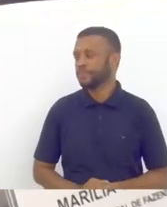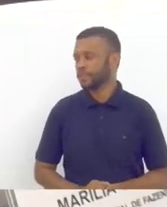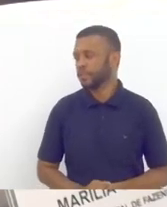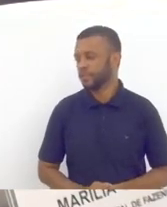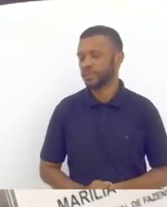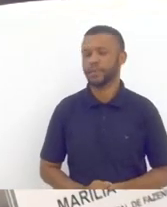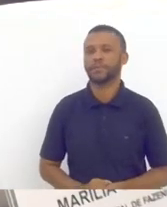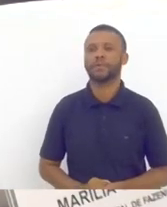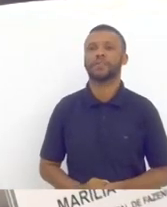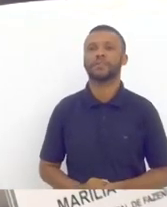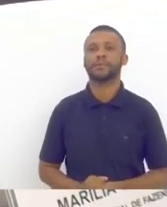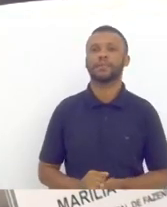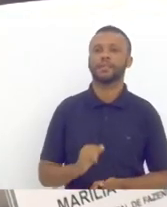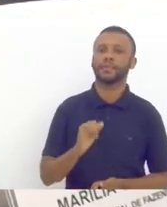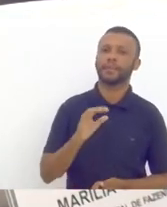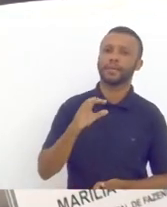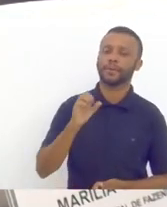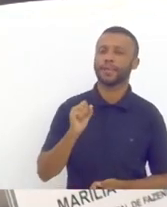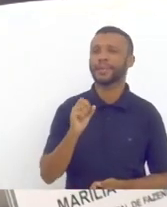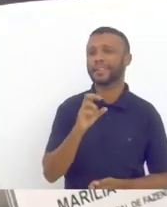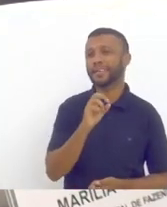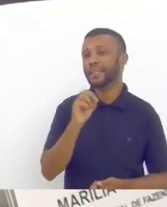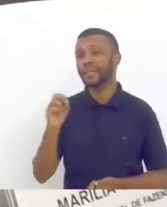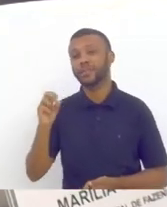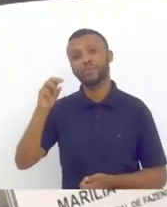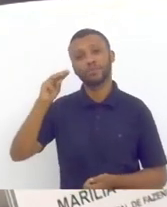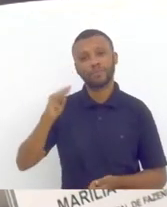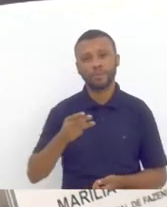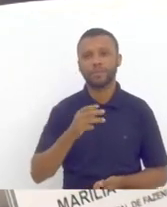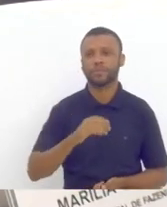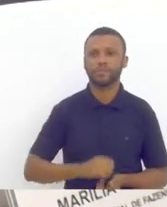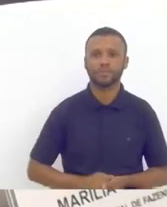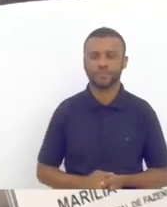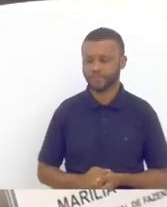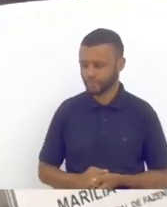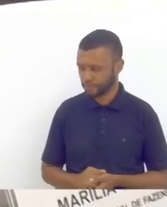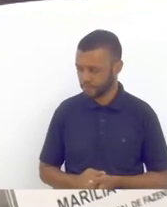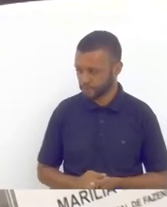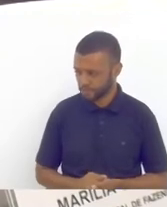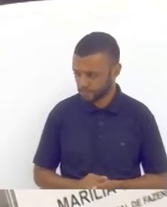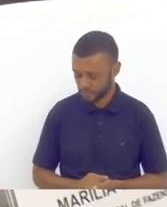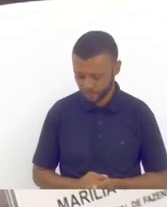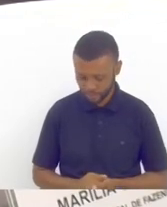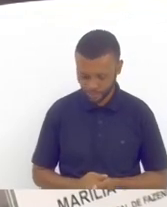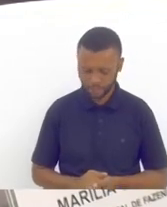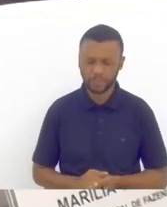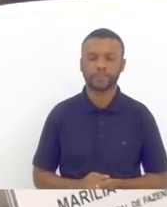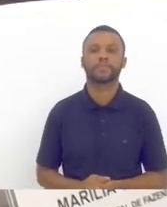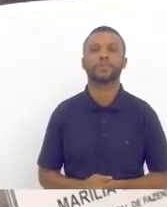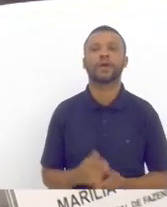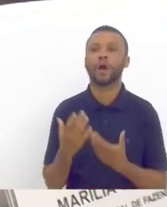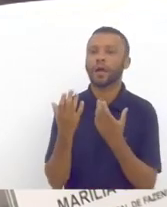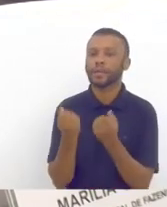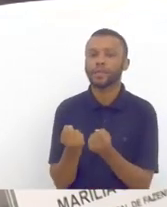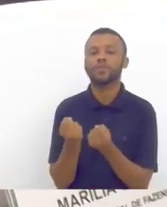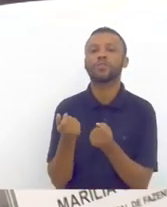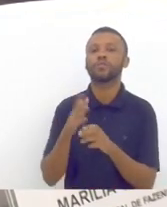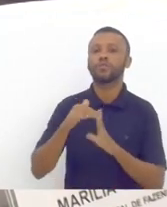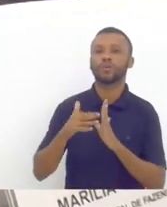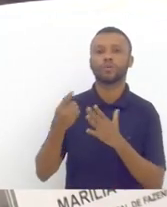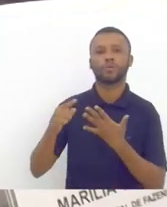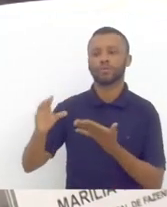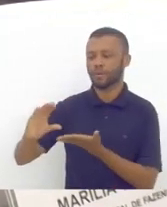ICMS é 500 milhões, mais ou menos. Lembrando... A fonte 114 toda, que são os repasses,